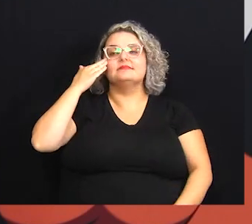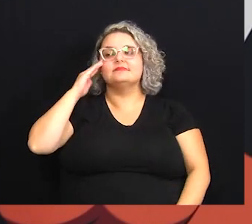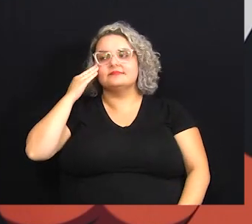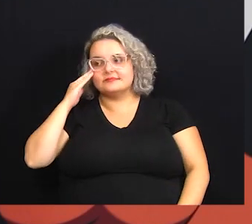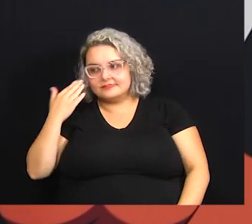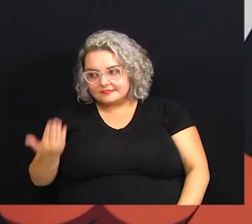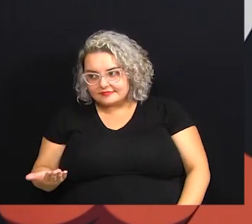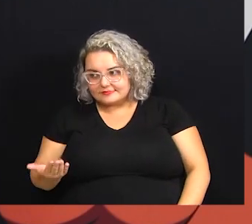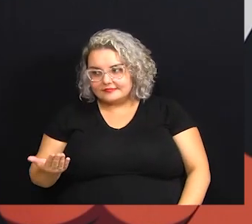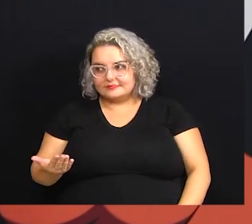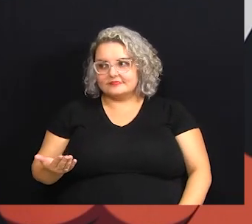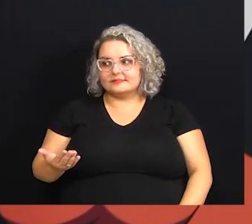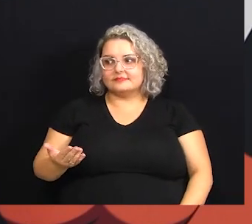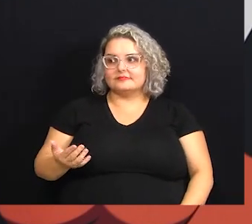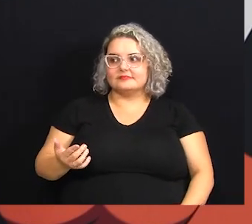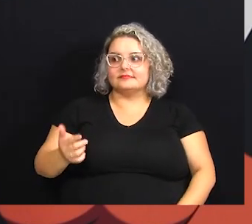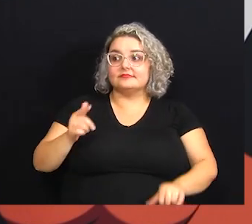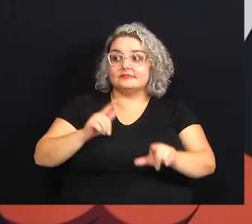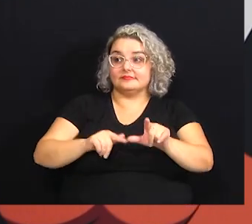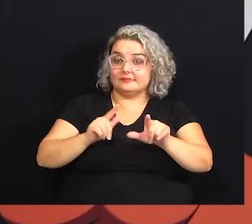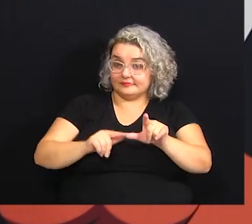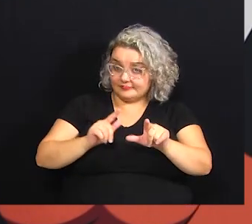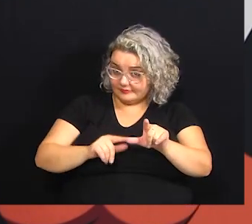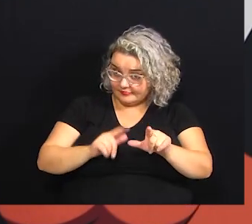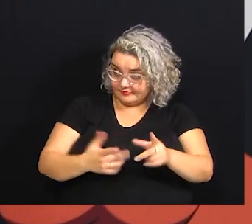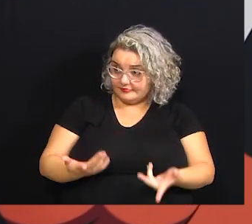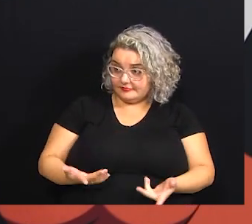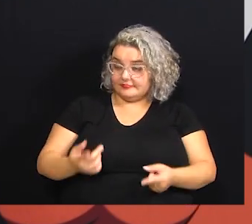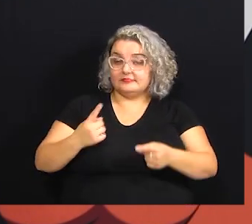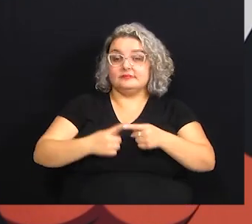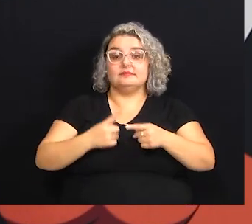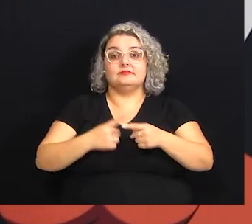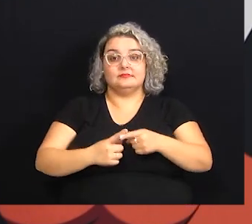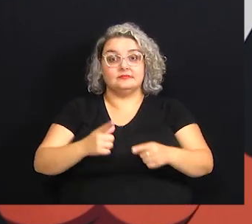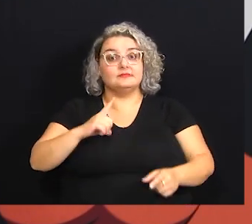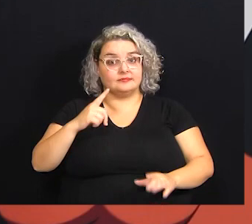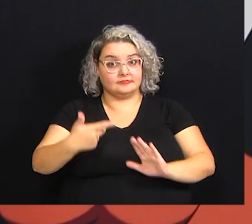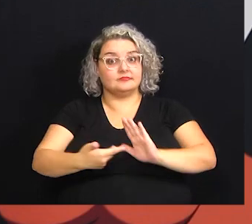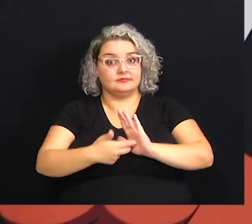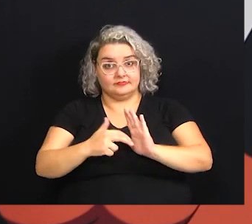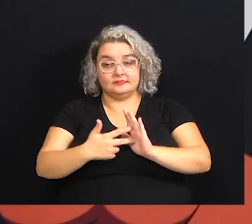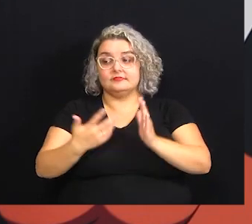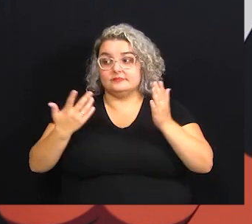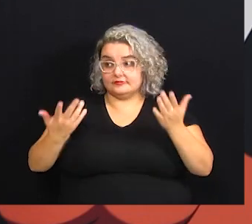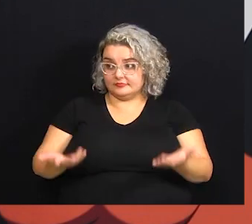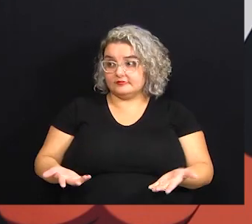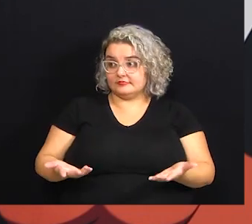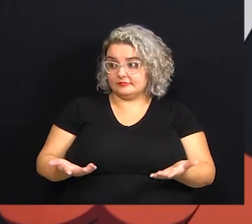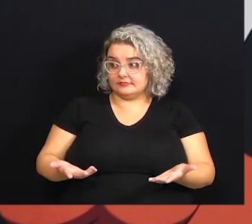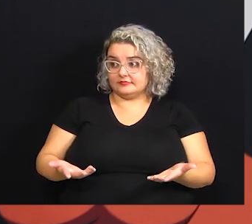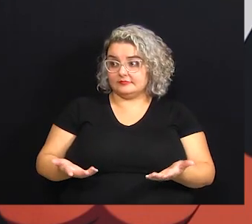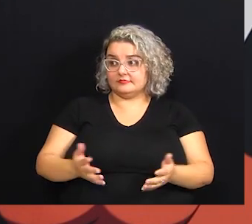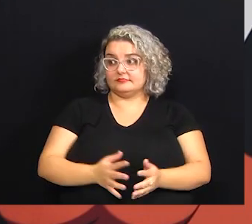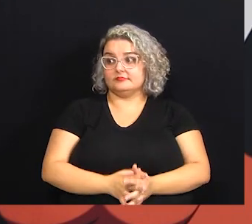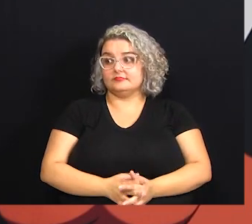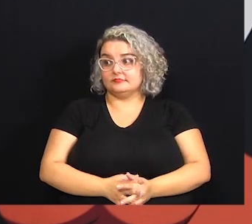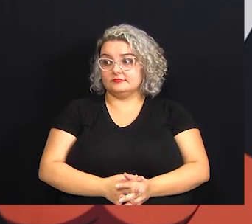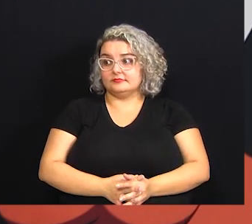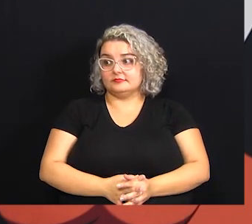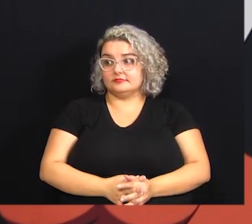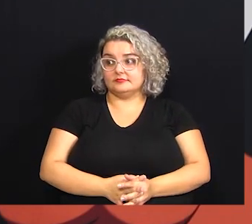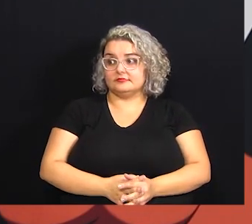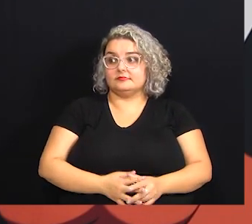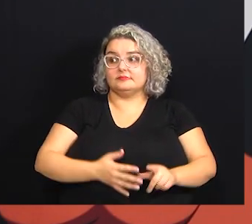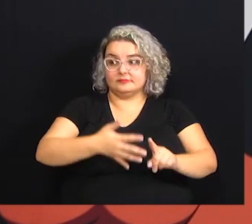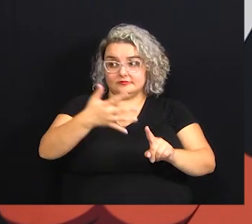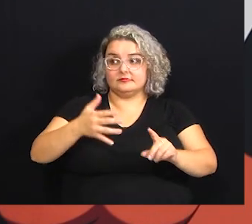entender, né, essas letrinhas, porque essas letrinhas elas têm significados, né? Então a